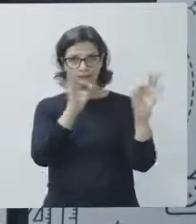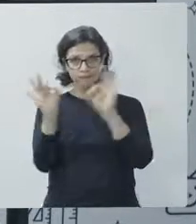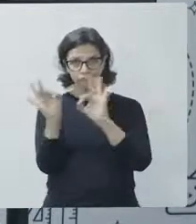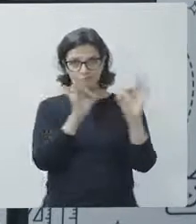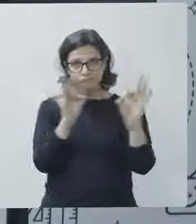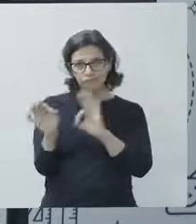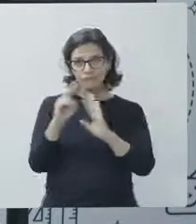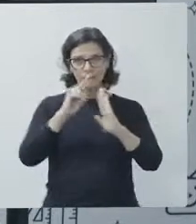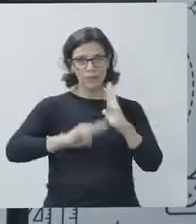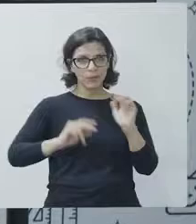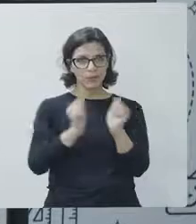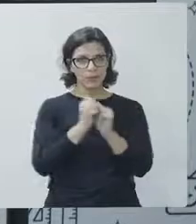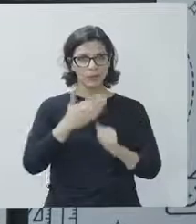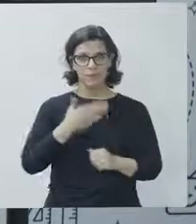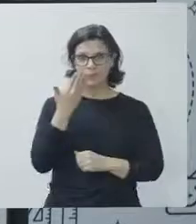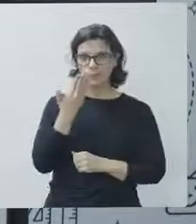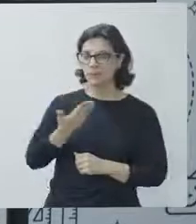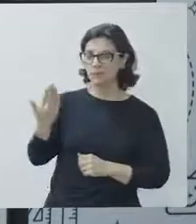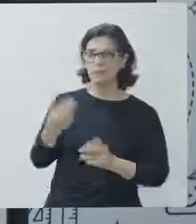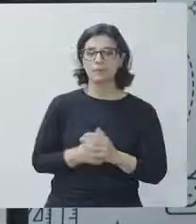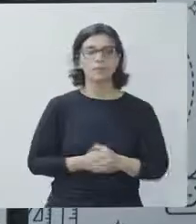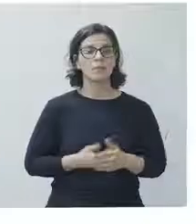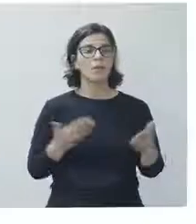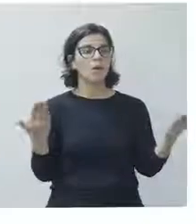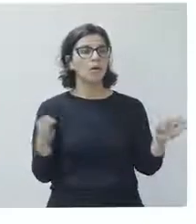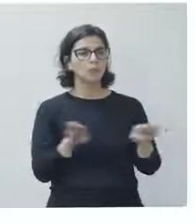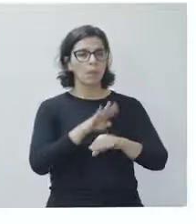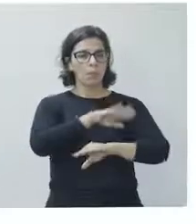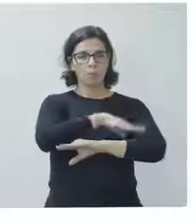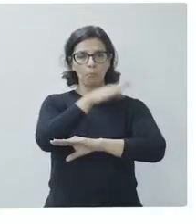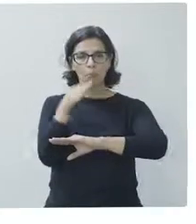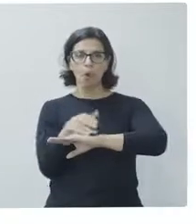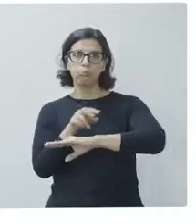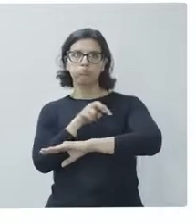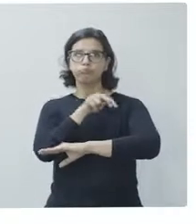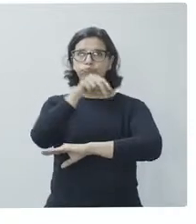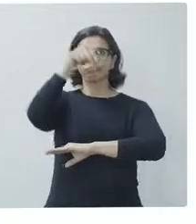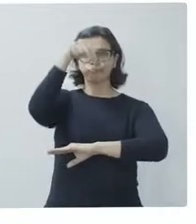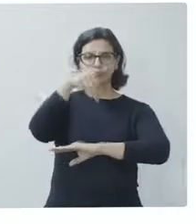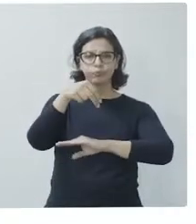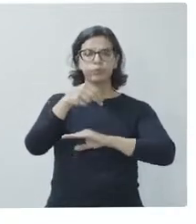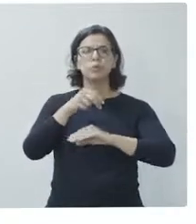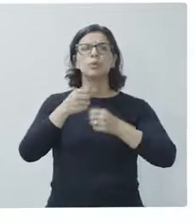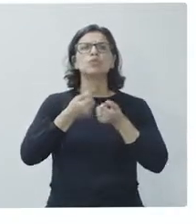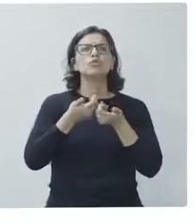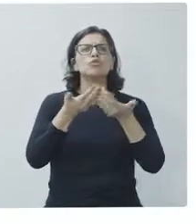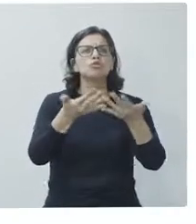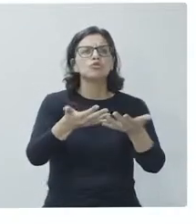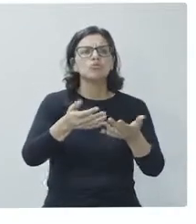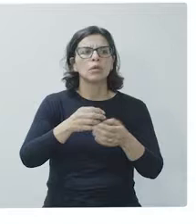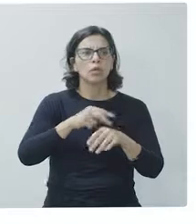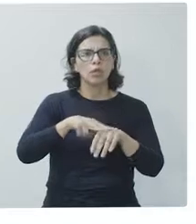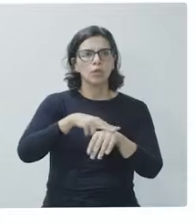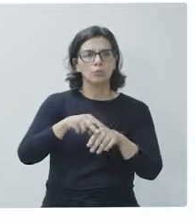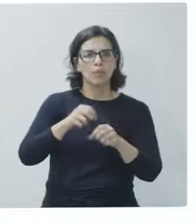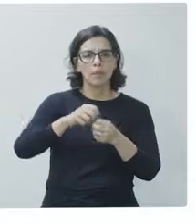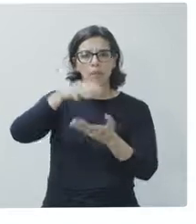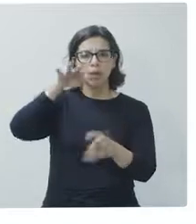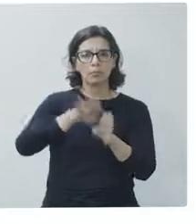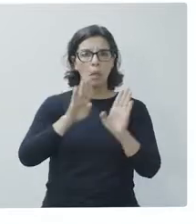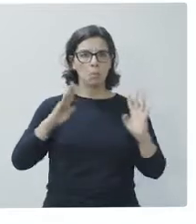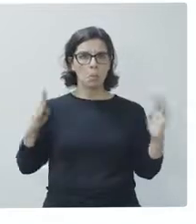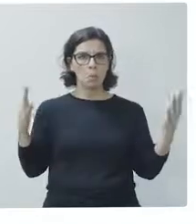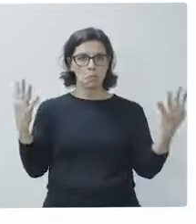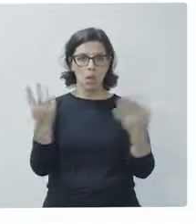acompanhar a leitura comigo. Olha só. No alto de um morro, em um jardim encantado, envolto por muros altos e